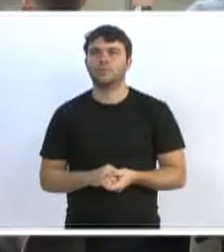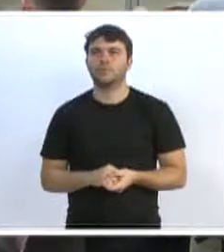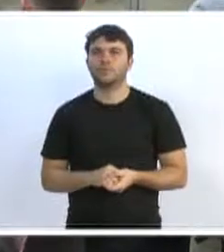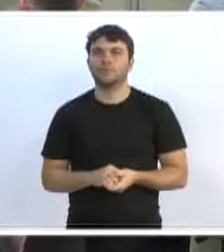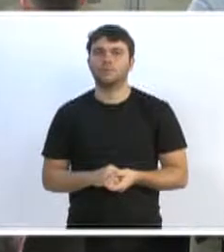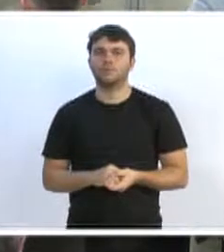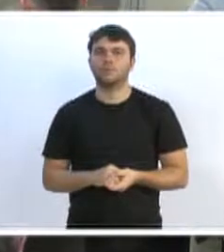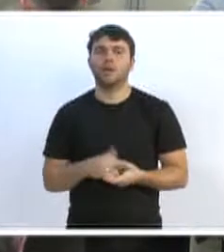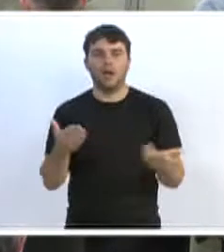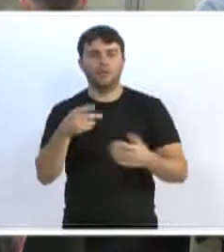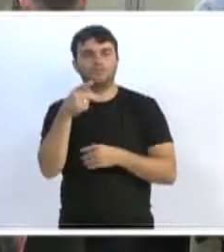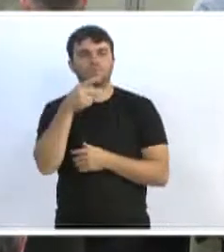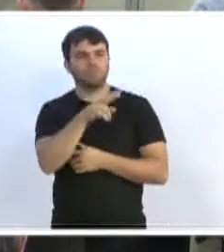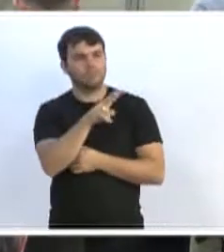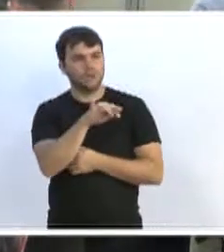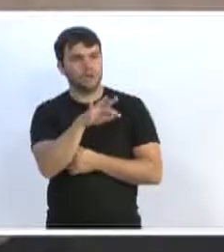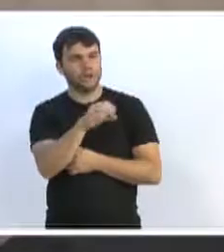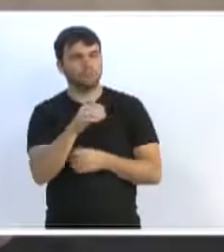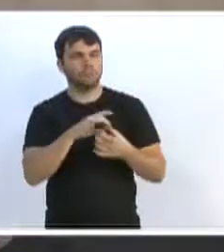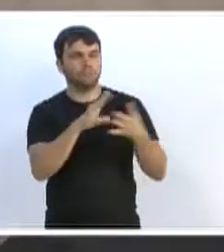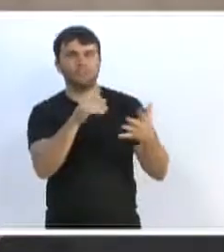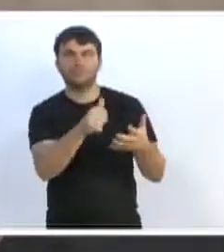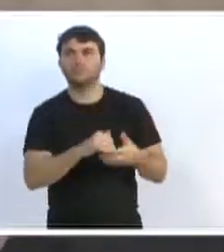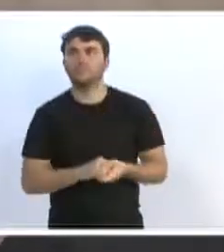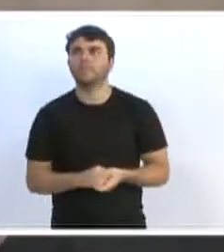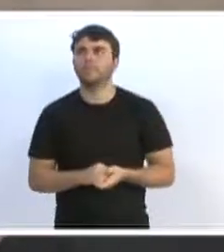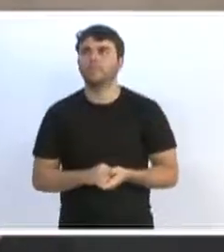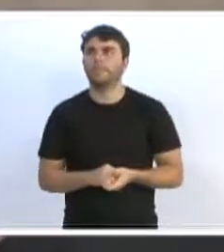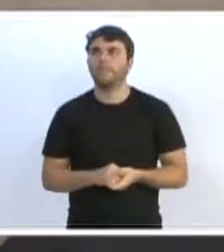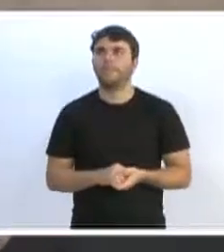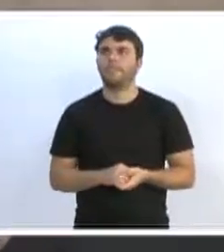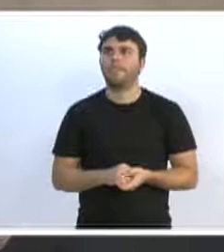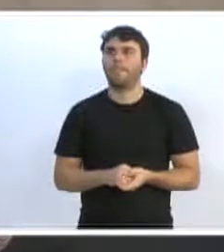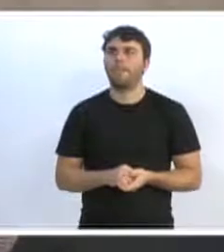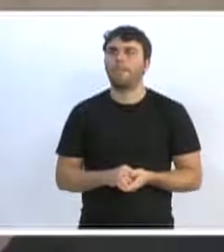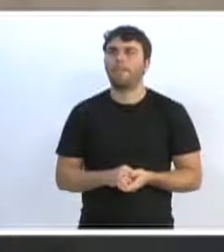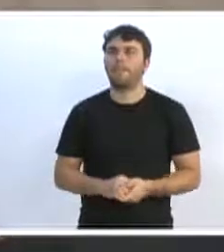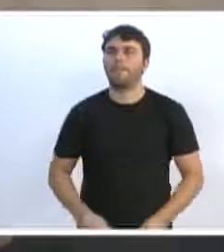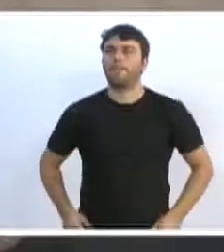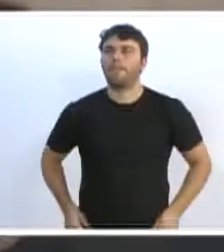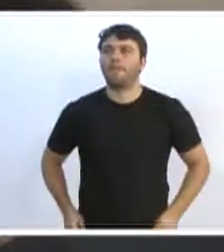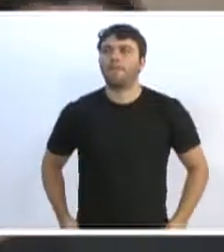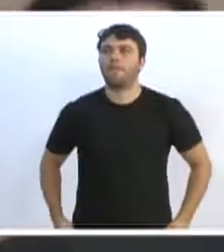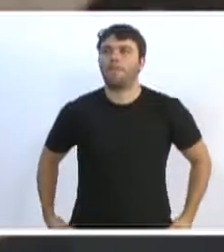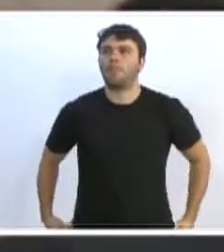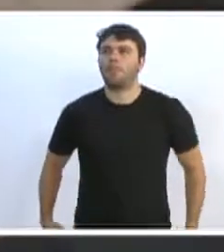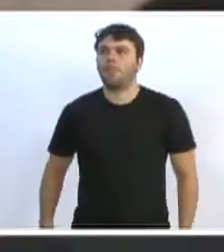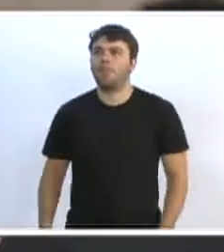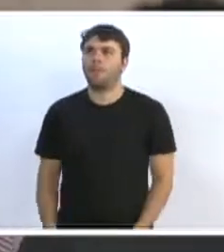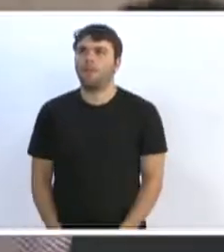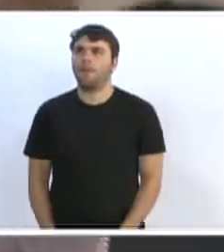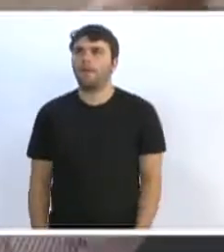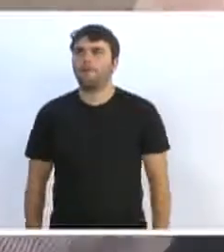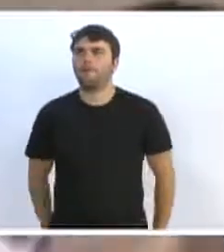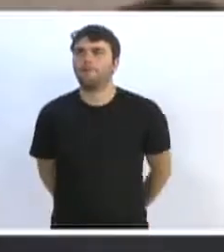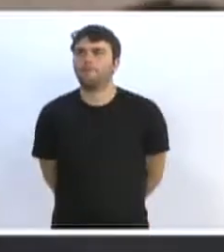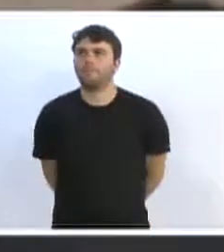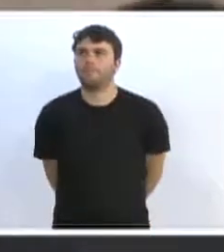Souza Wito com a concessão do orador.